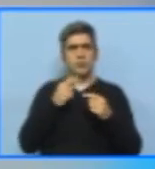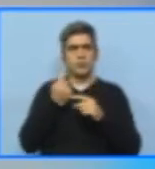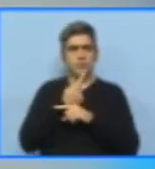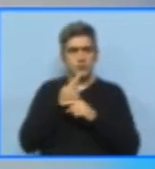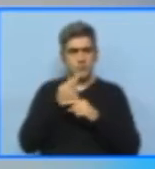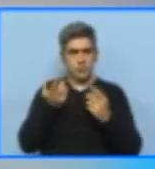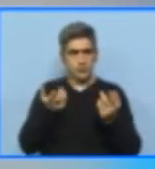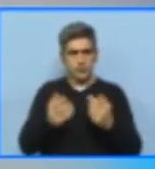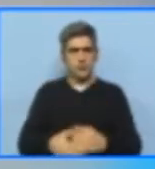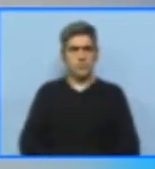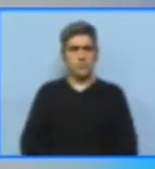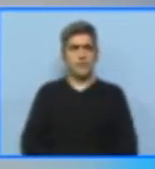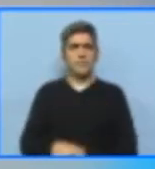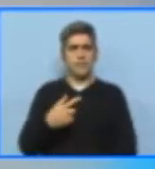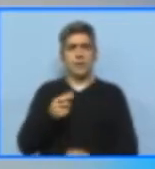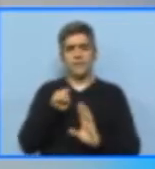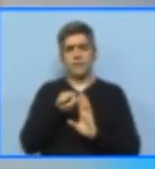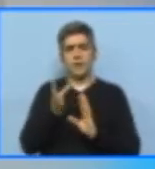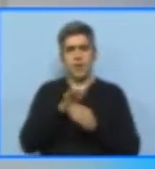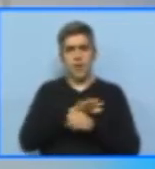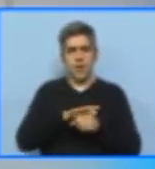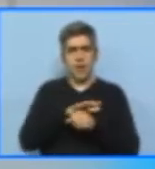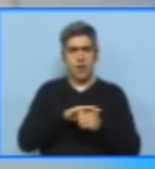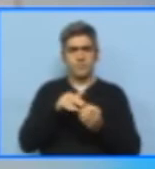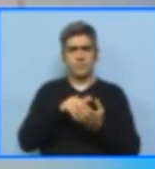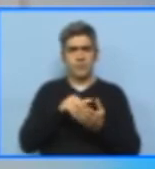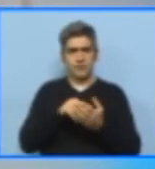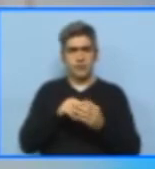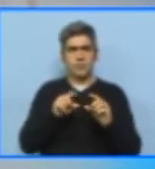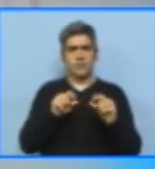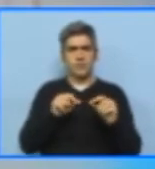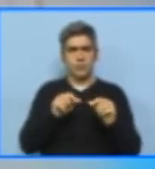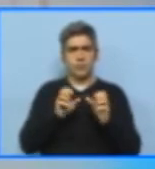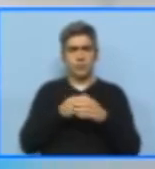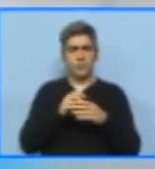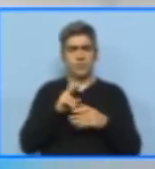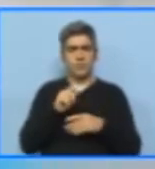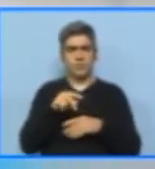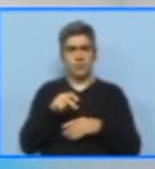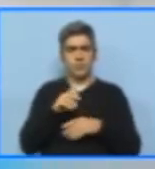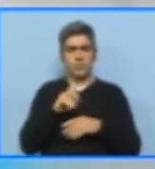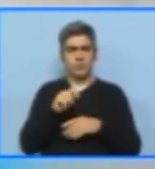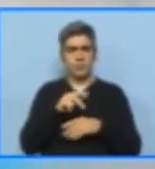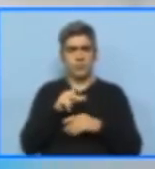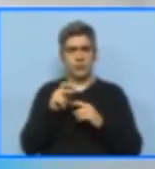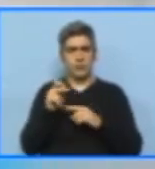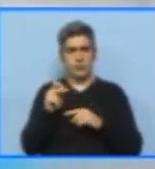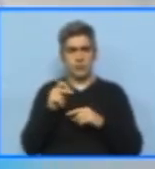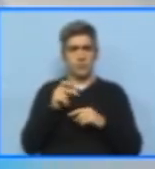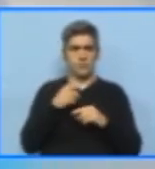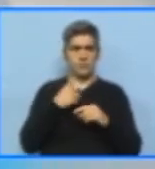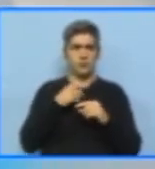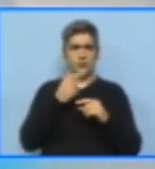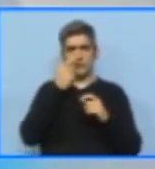enfim, há muitas áreas de presença hoje do Grupo Renascença. Nós, já agora,